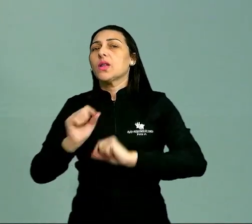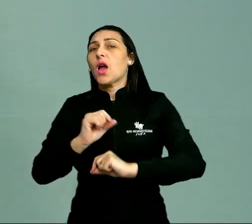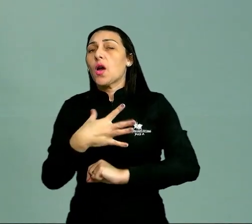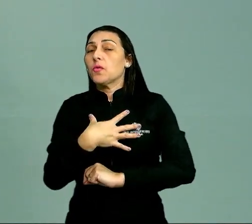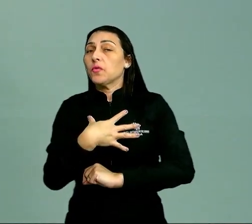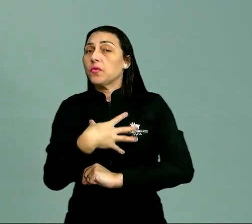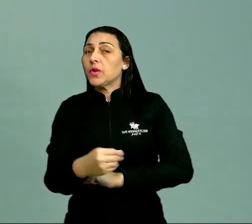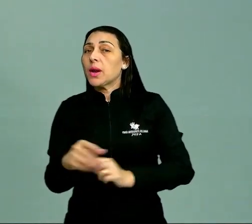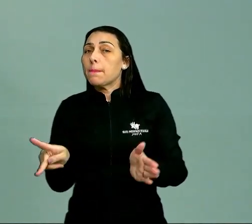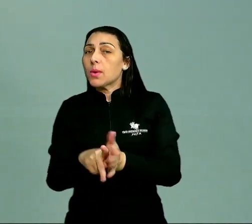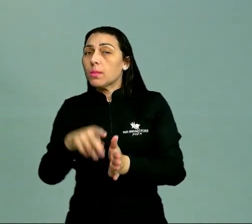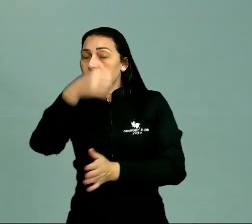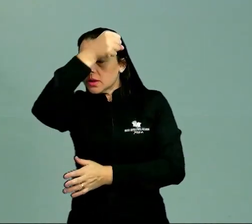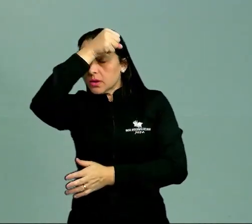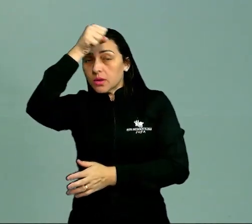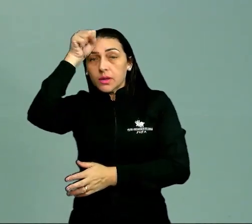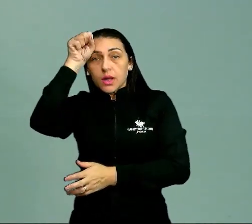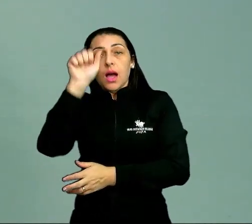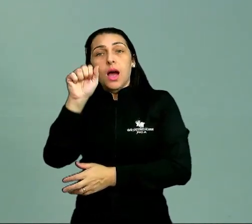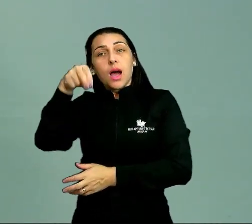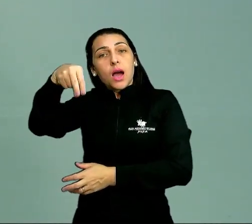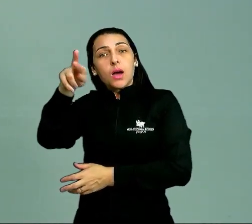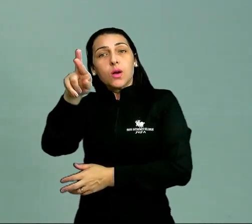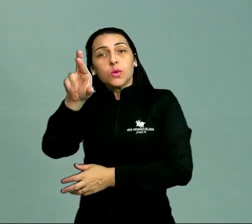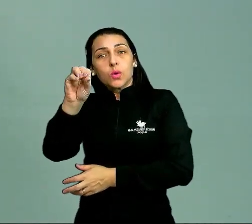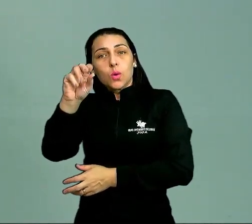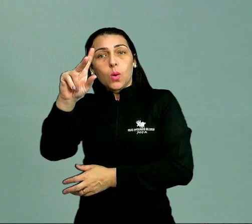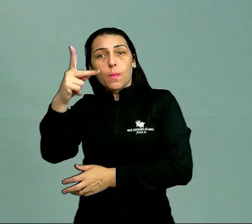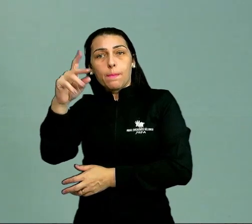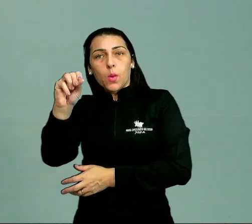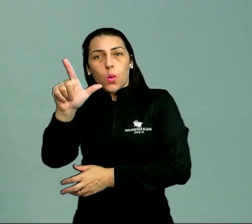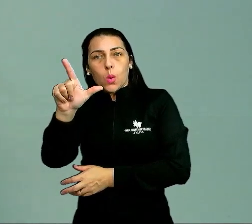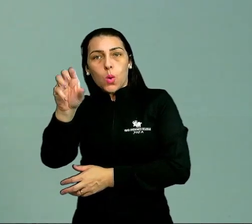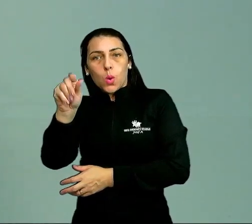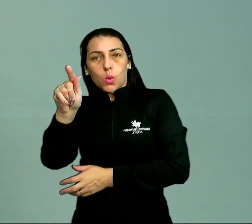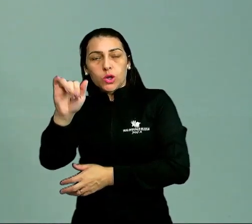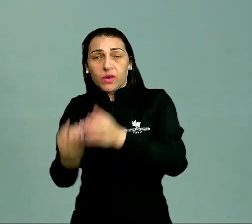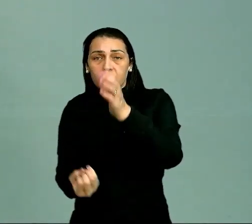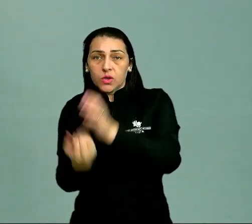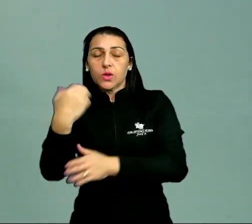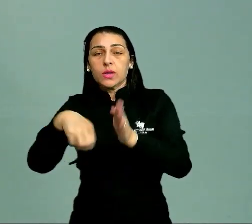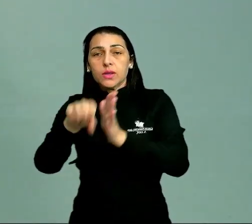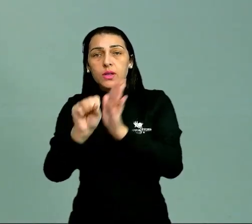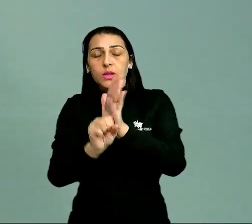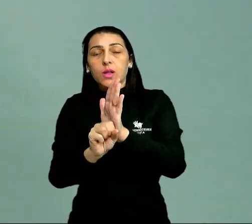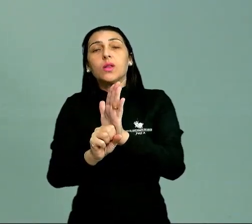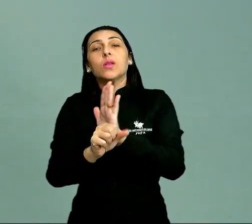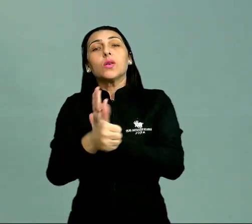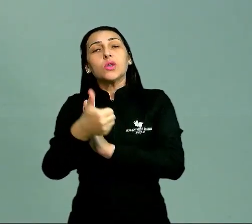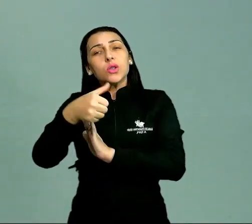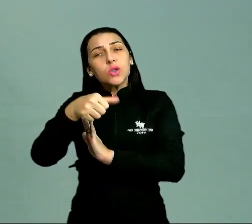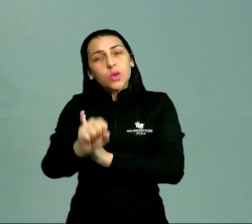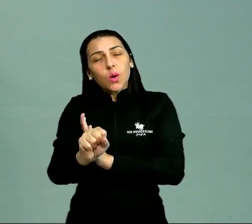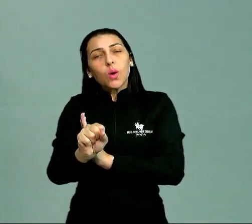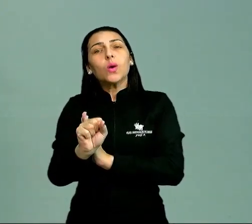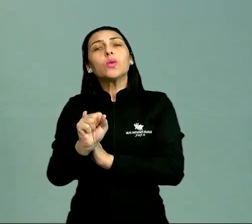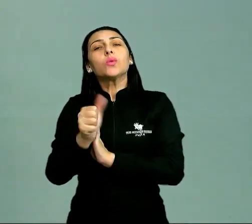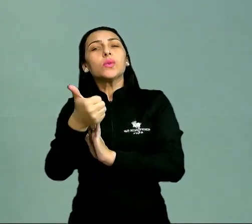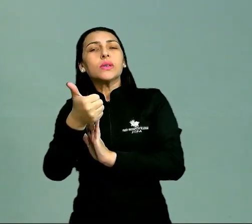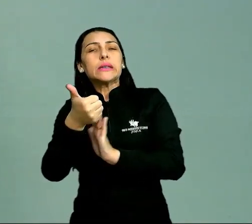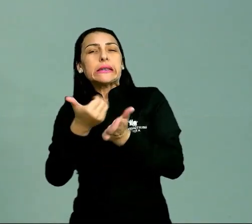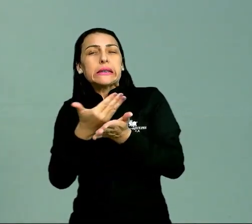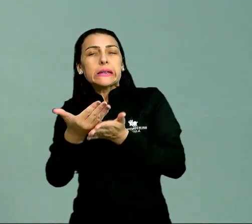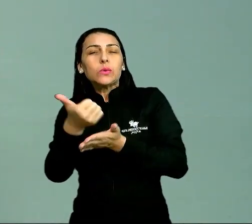filha da sociologia, ela vai surgir aí por volta do século XIX mesmo, final do século XVIII, século